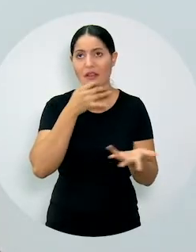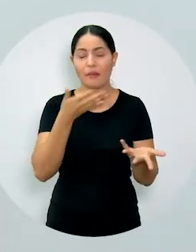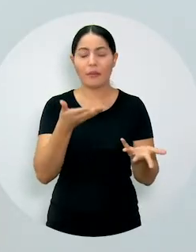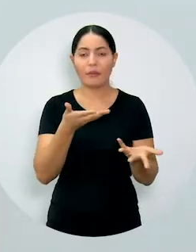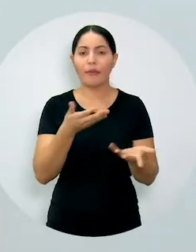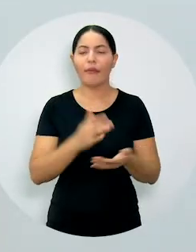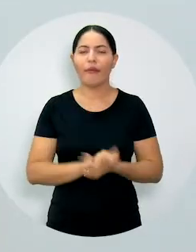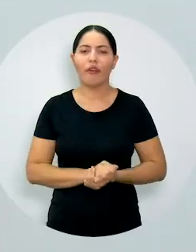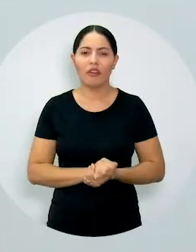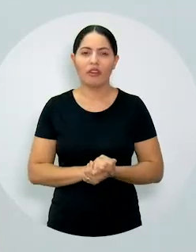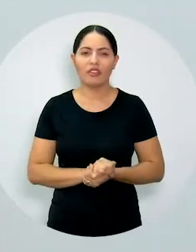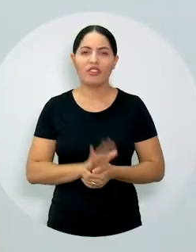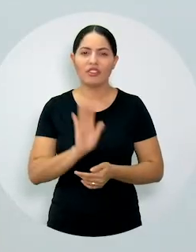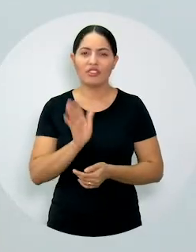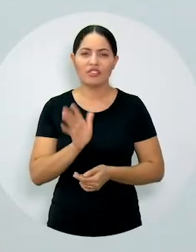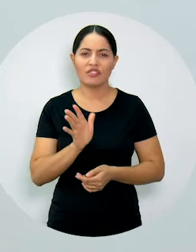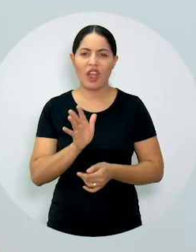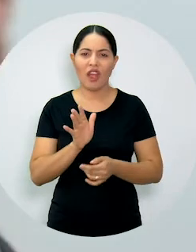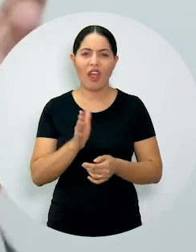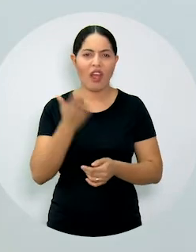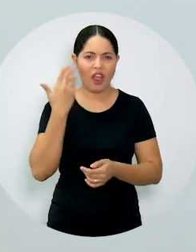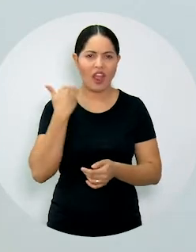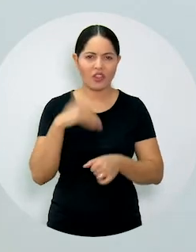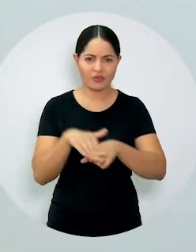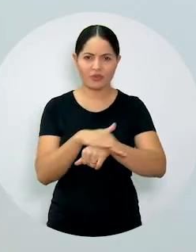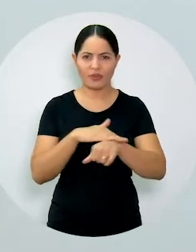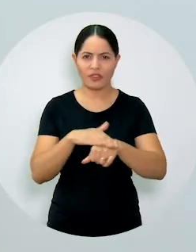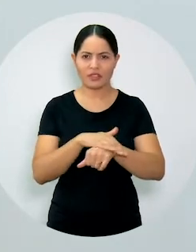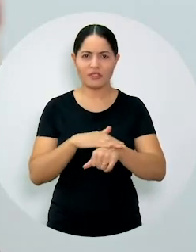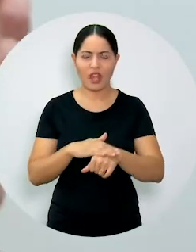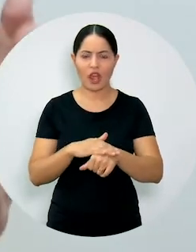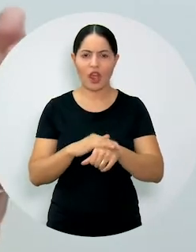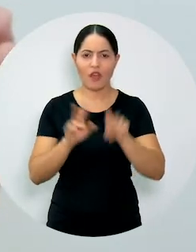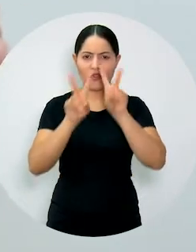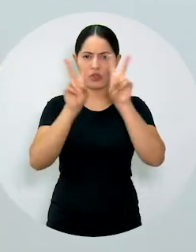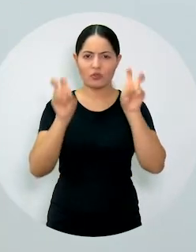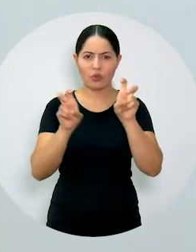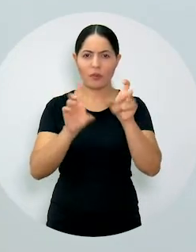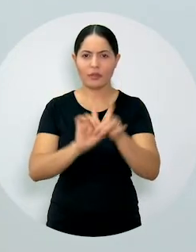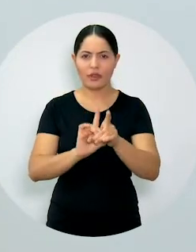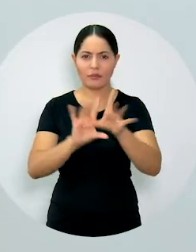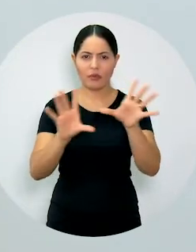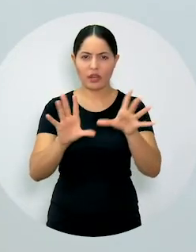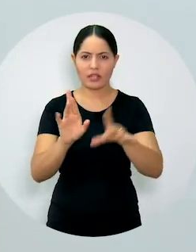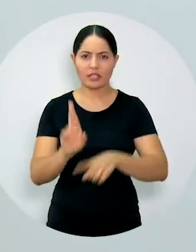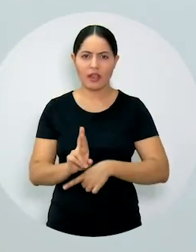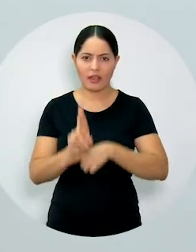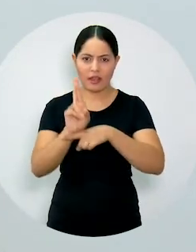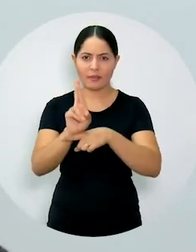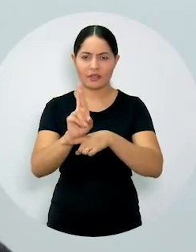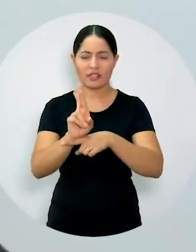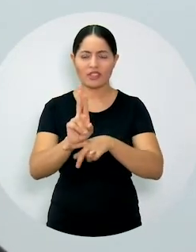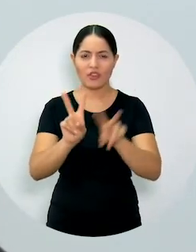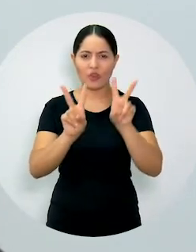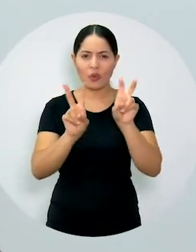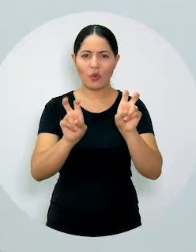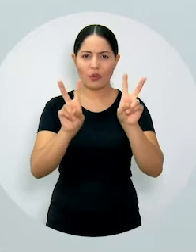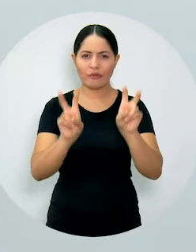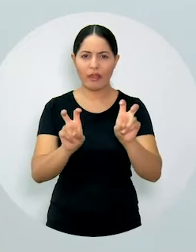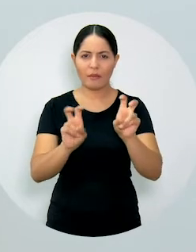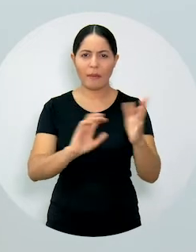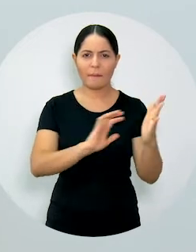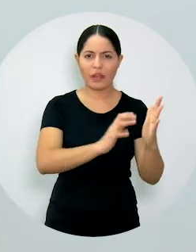Como dizíamos, antes conversávamos sobre a crise da democracia representativa, através